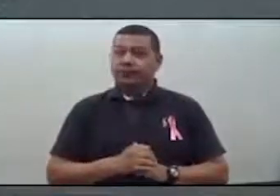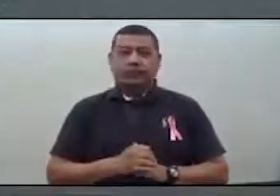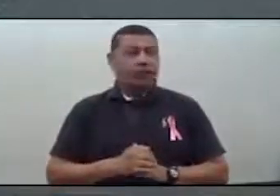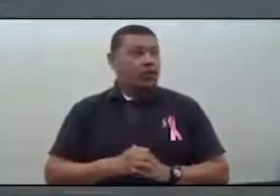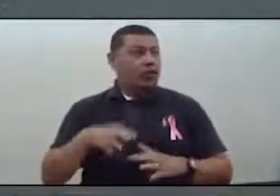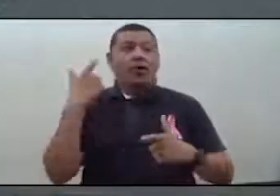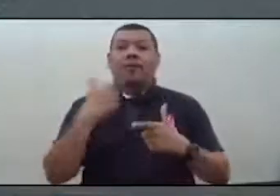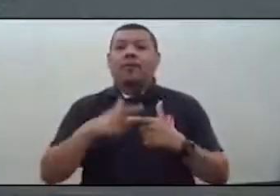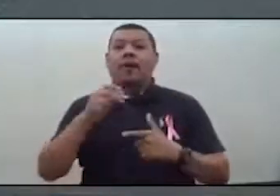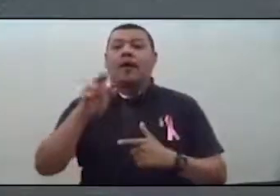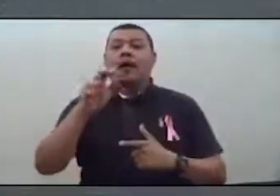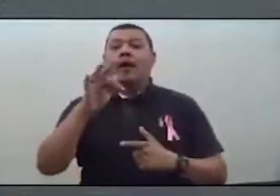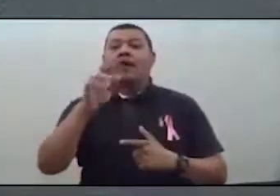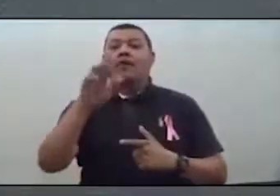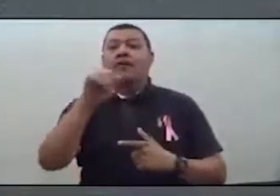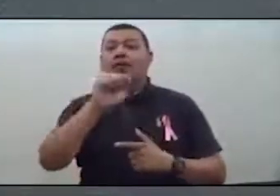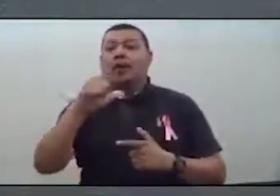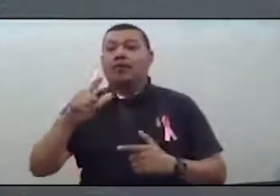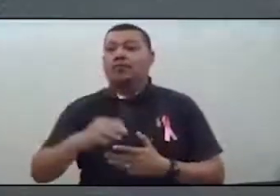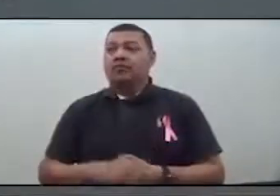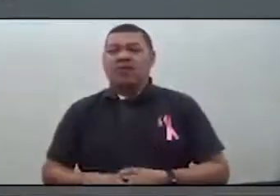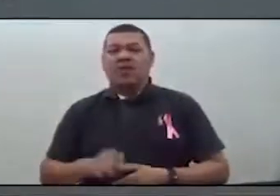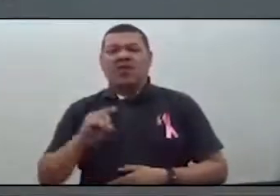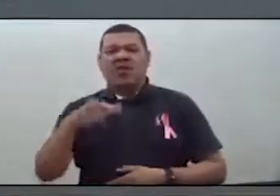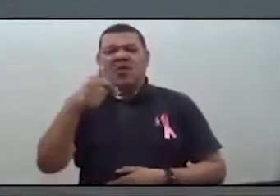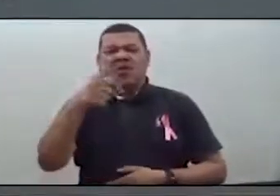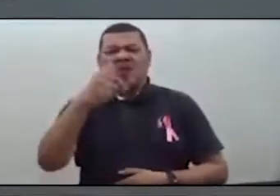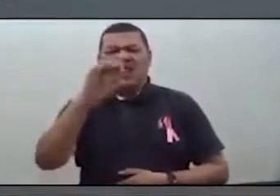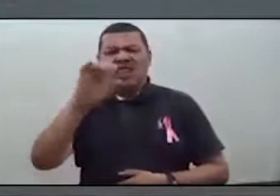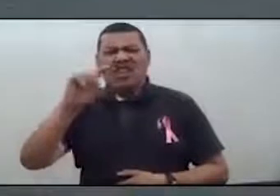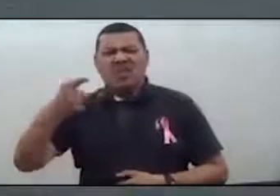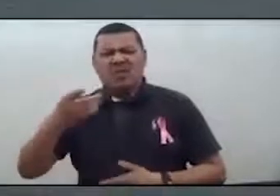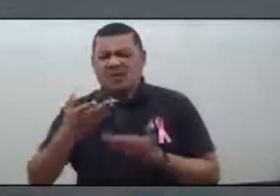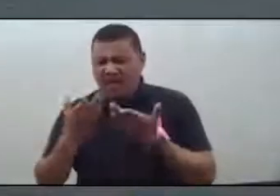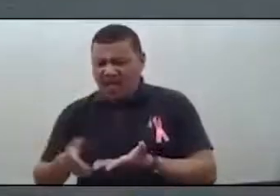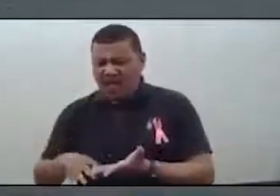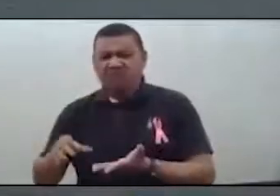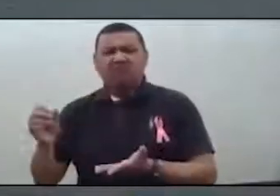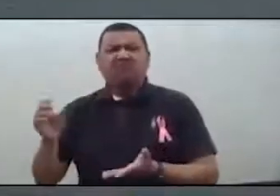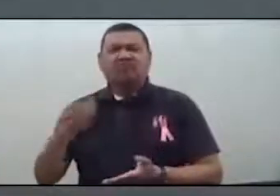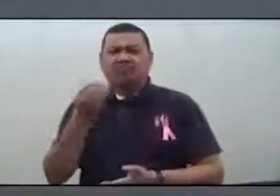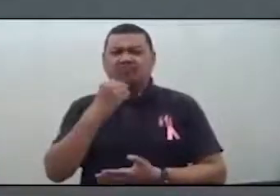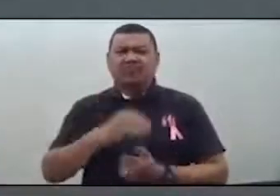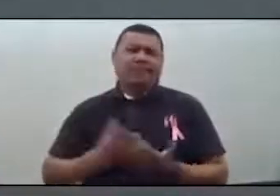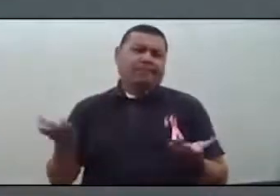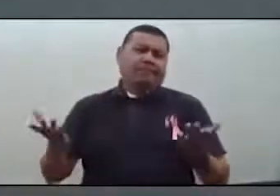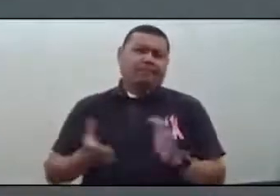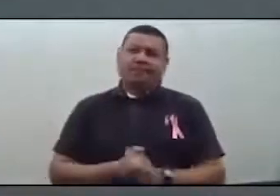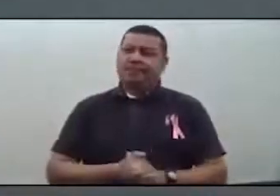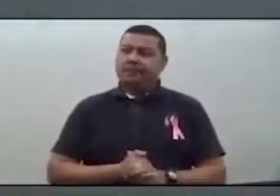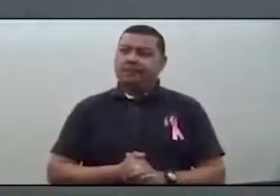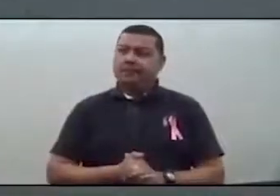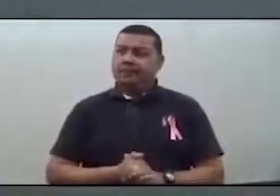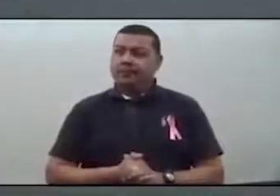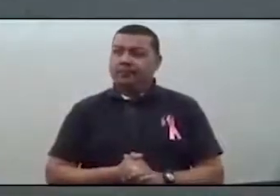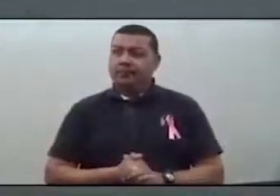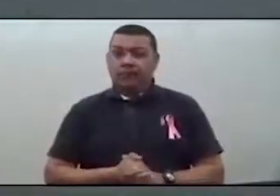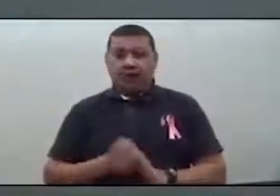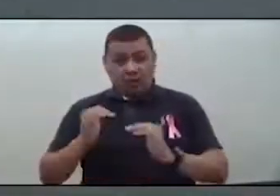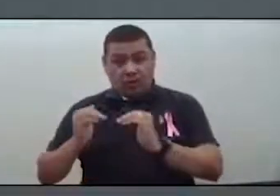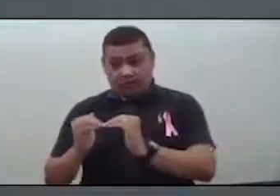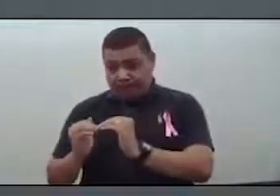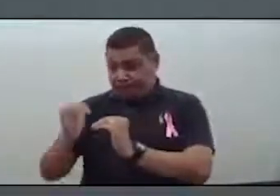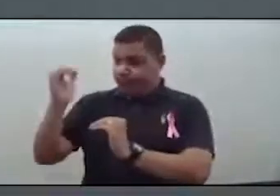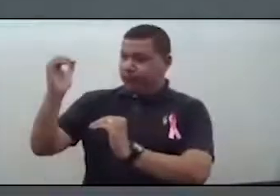Paulo Henrique. Não adianta você ter R$700 mil de orçamento se praticamente isso é o valor anual da sua folha de pagamento. Então, subiu um